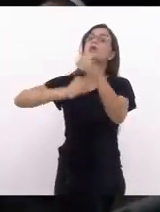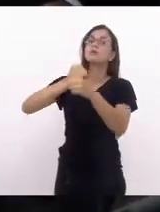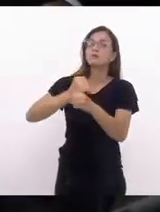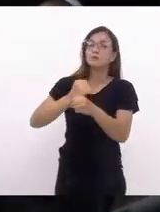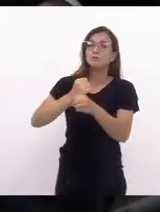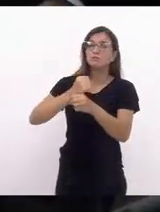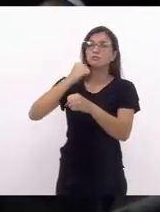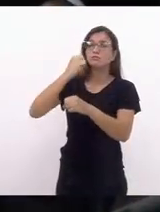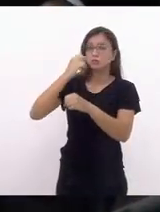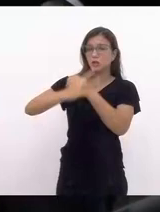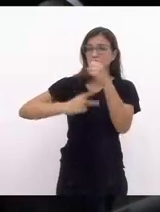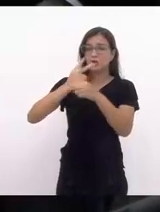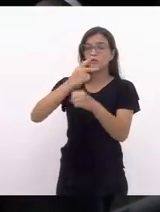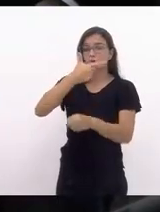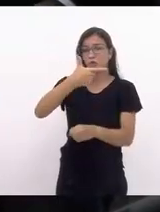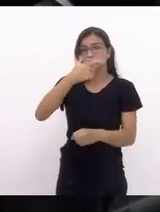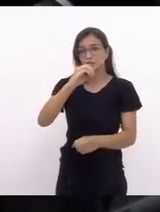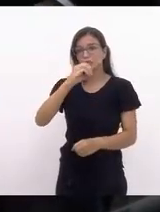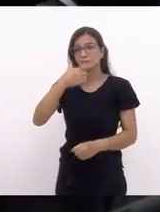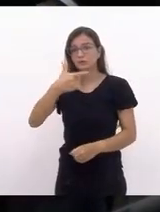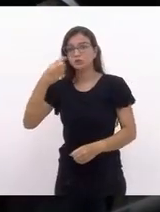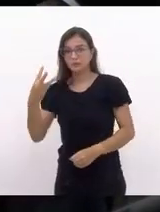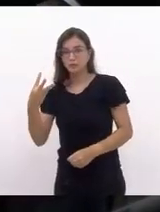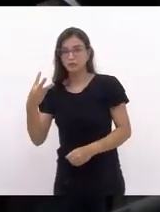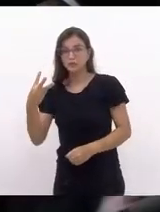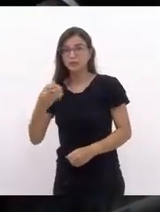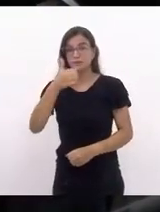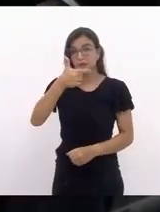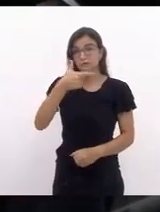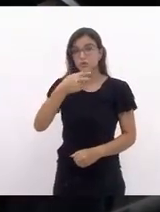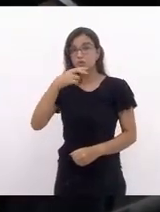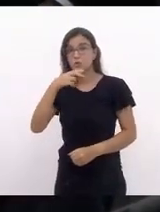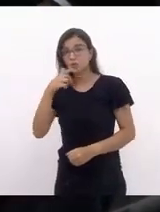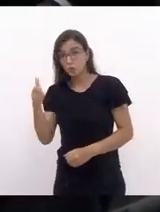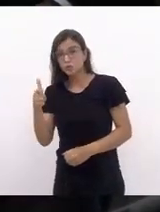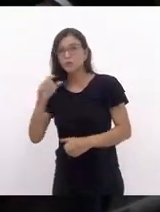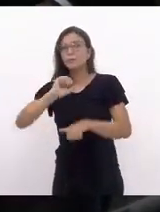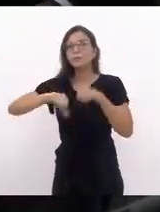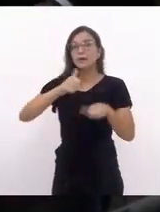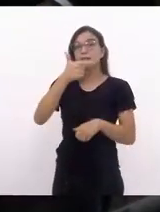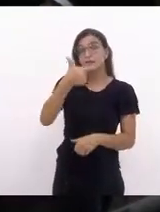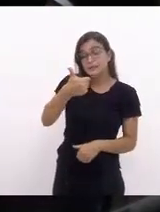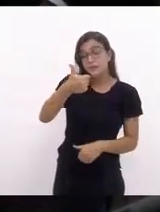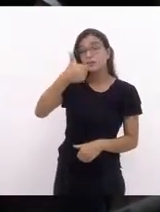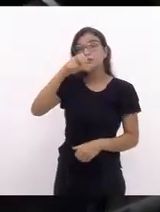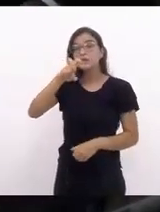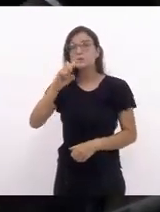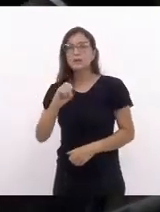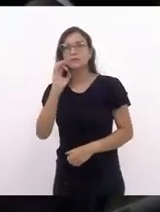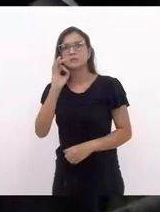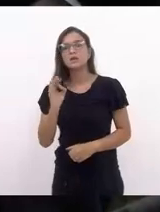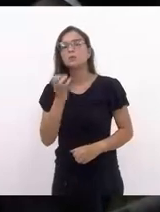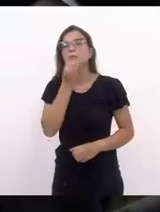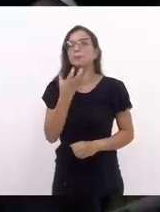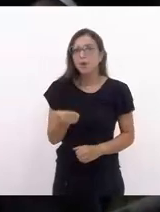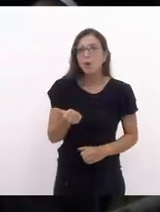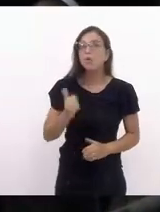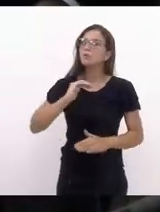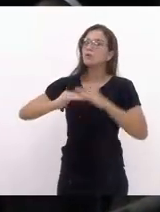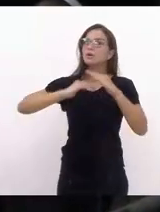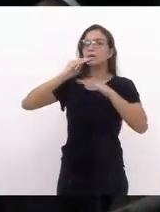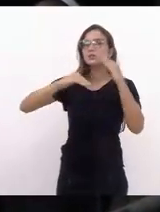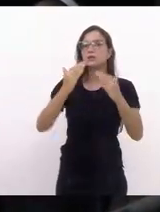já greve de 122 para 150 é um avanço agora queria ressaltar que todos que estão aqui